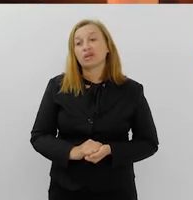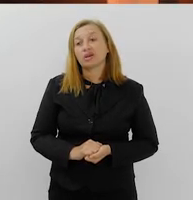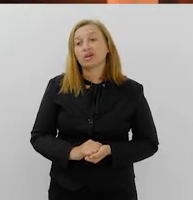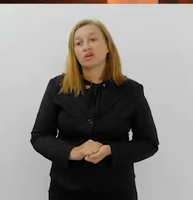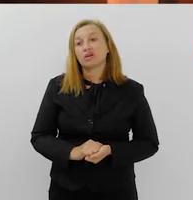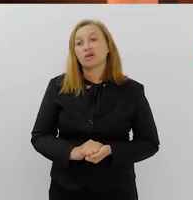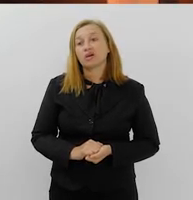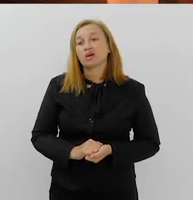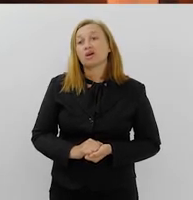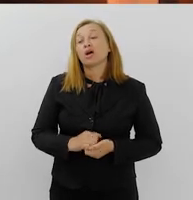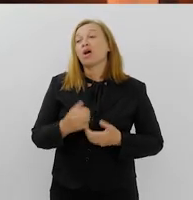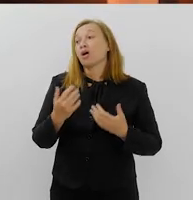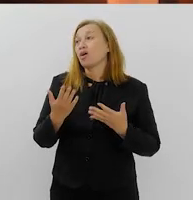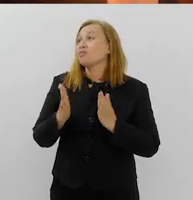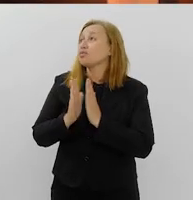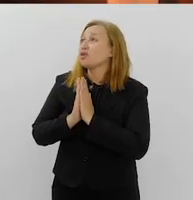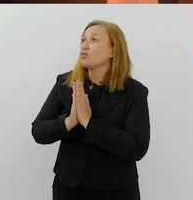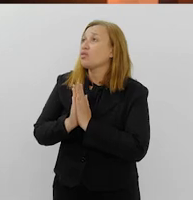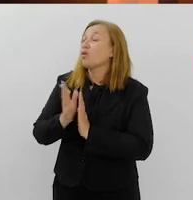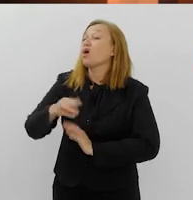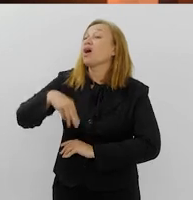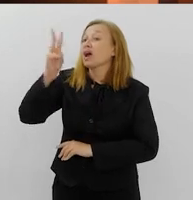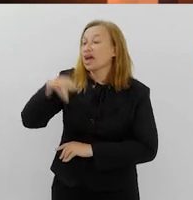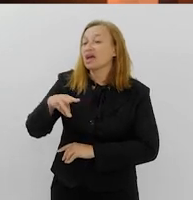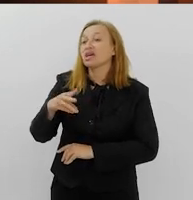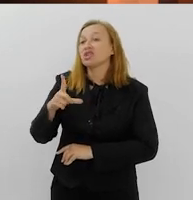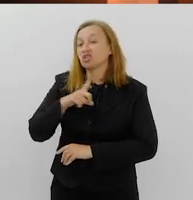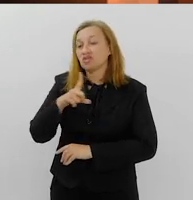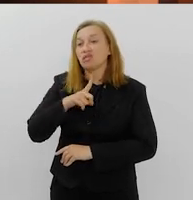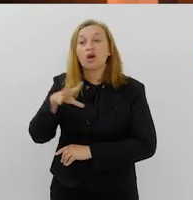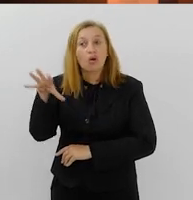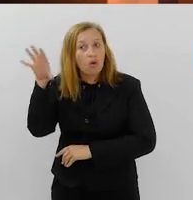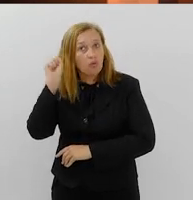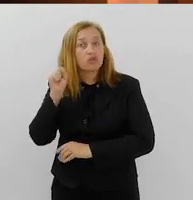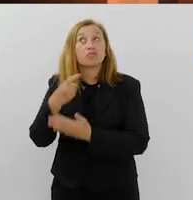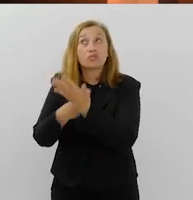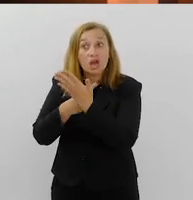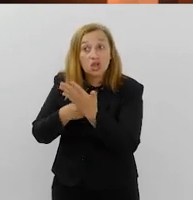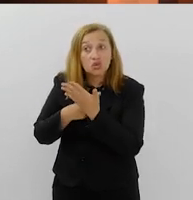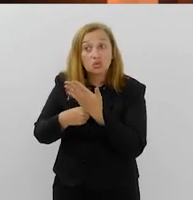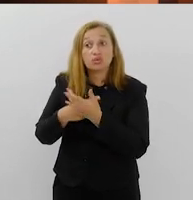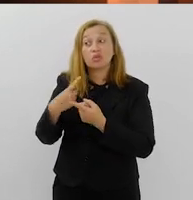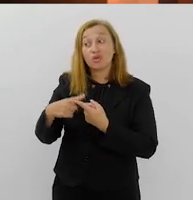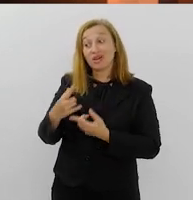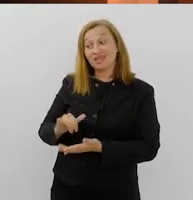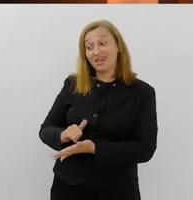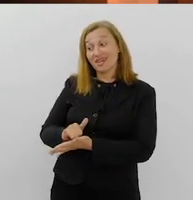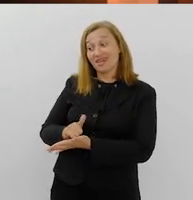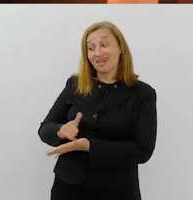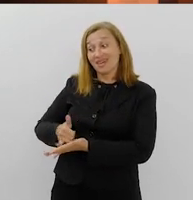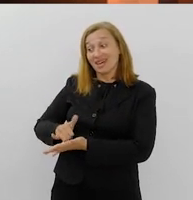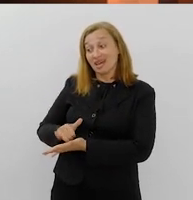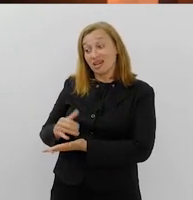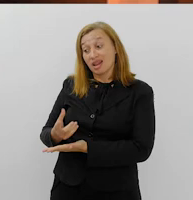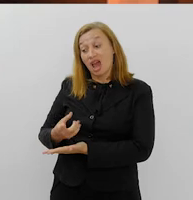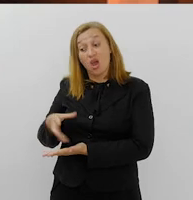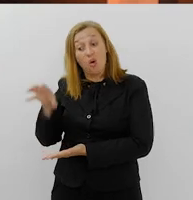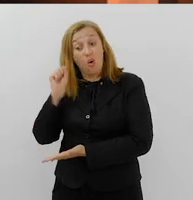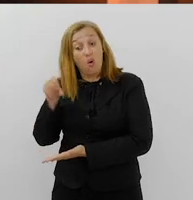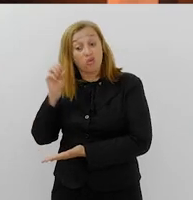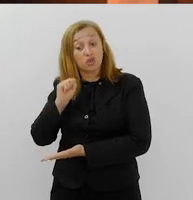E aí ele, quem estiver escutando me ajuda, ele pediu assim. Ele sabia que era eu, porque ele tinha ligado para mim no celular.